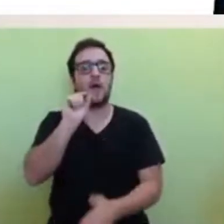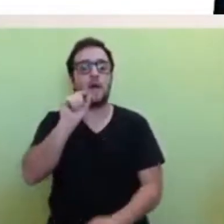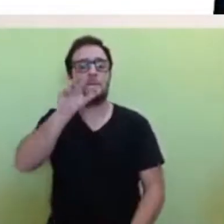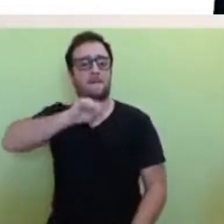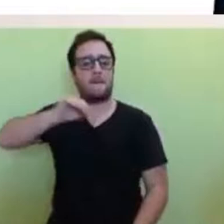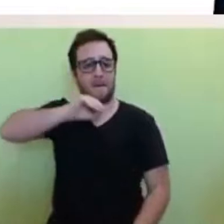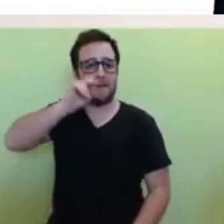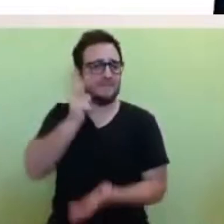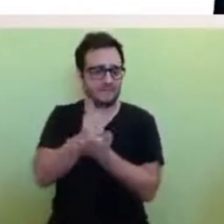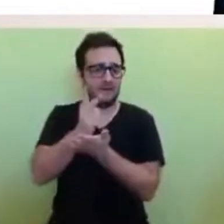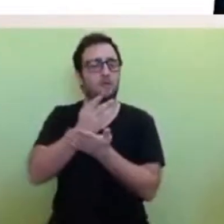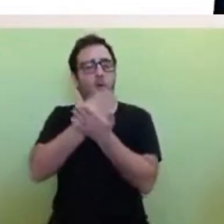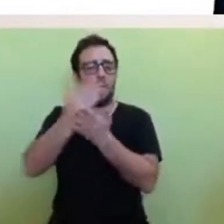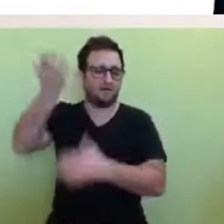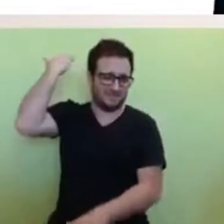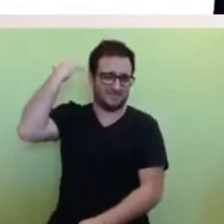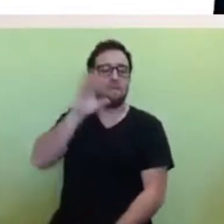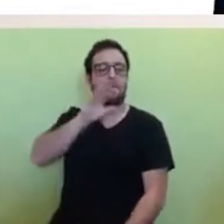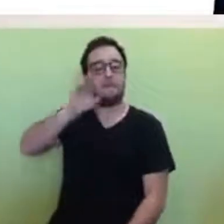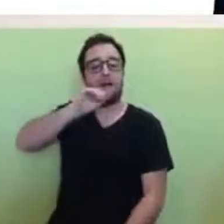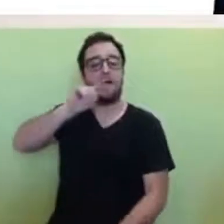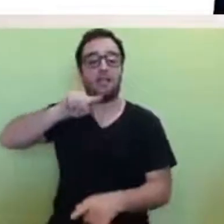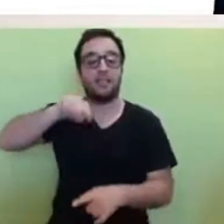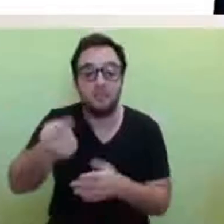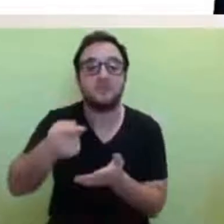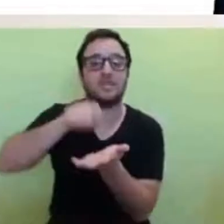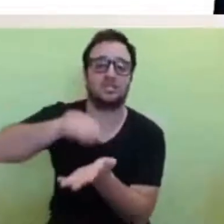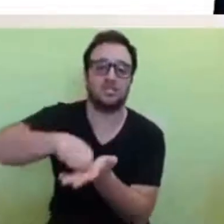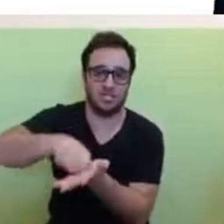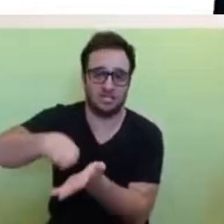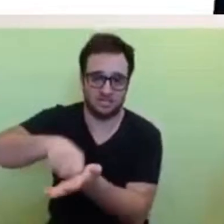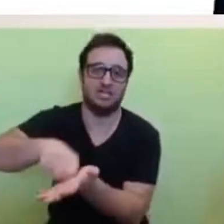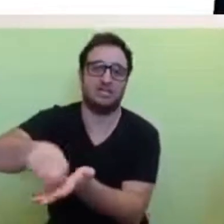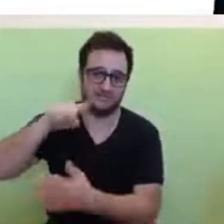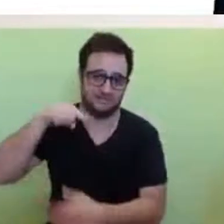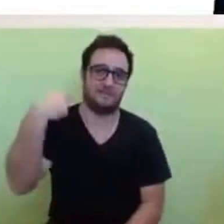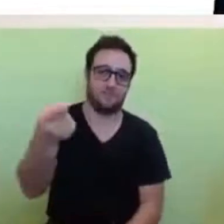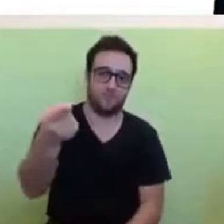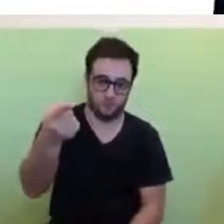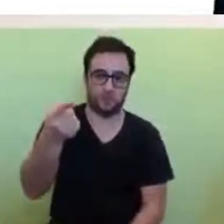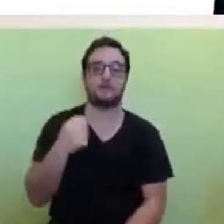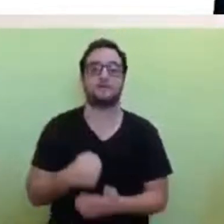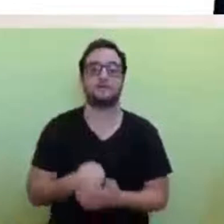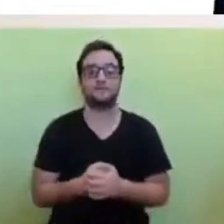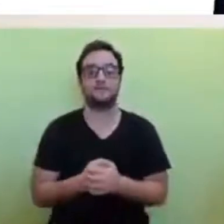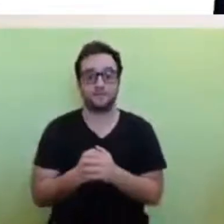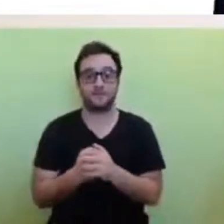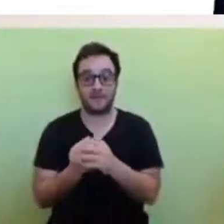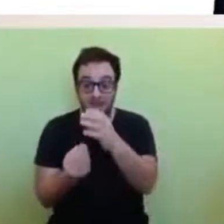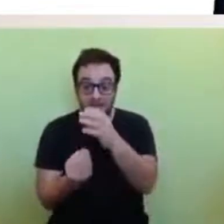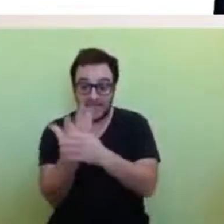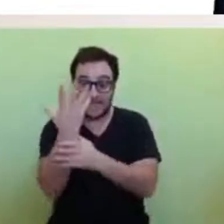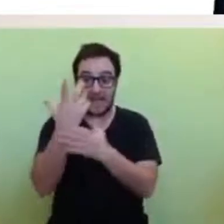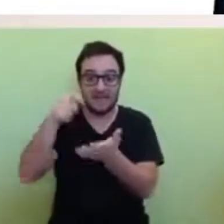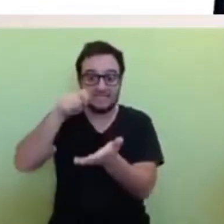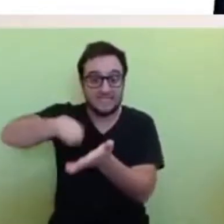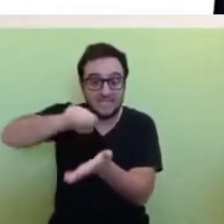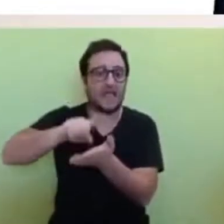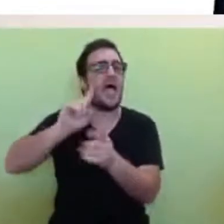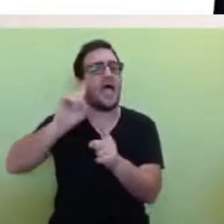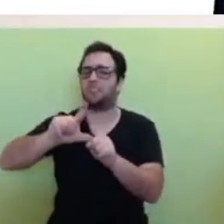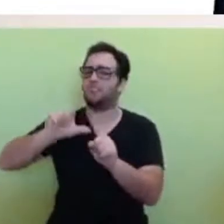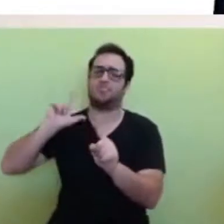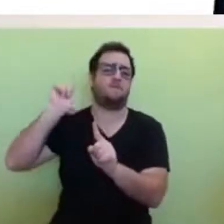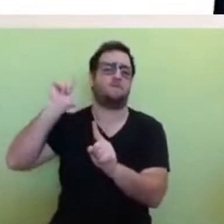caminho comum. E para as línguas também foram. As escritas, elas começaram a surgir depois. Nós ainda temos línguas no